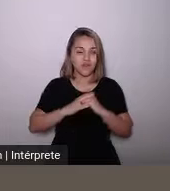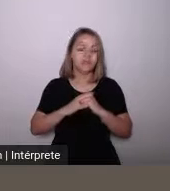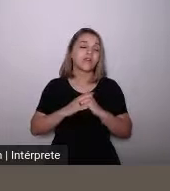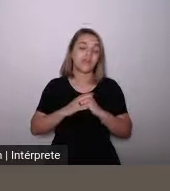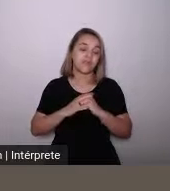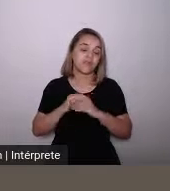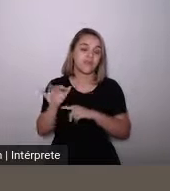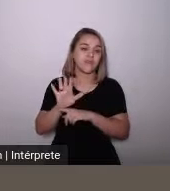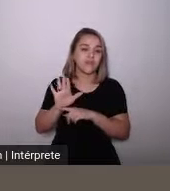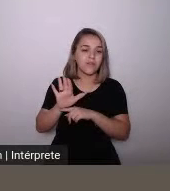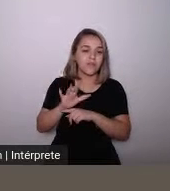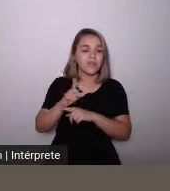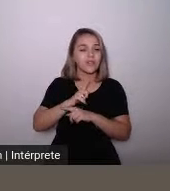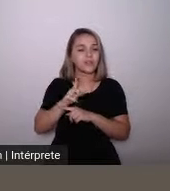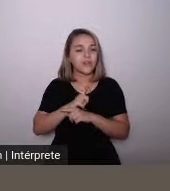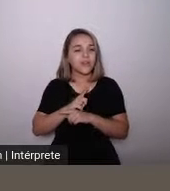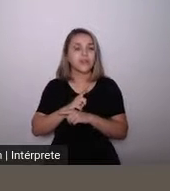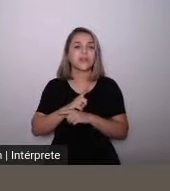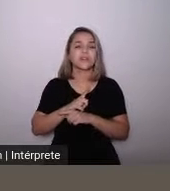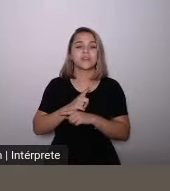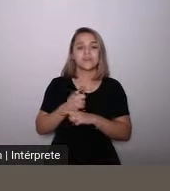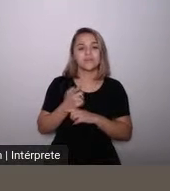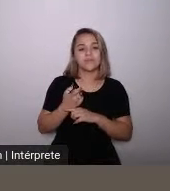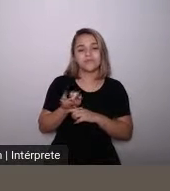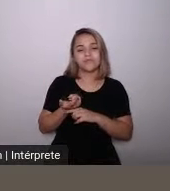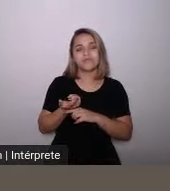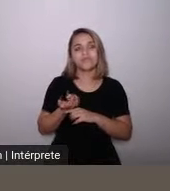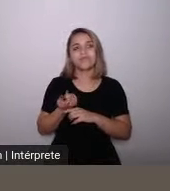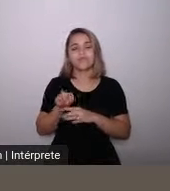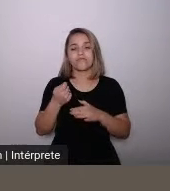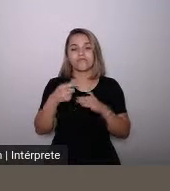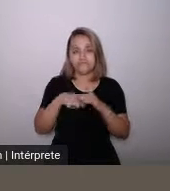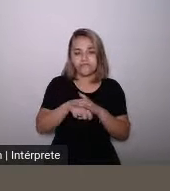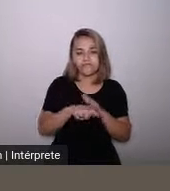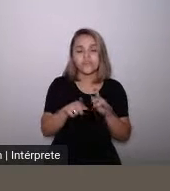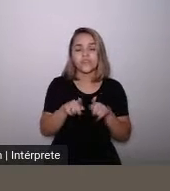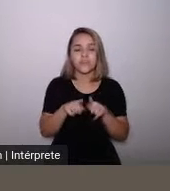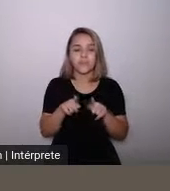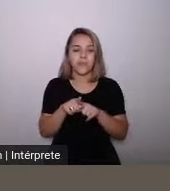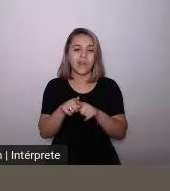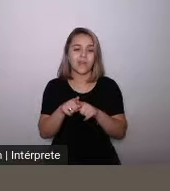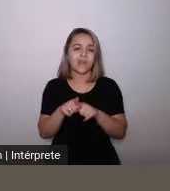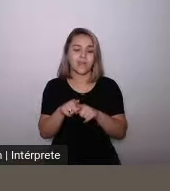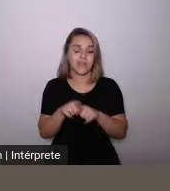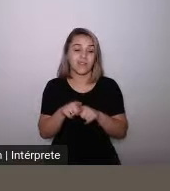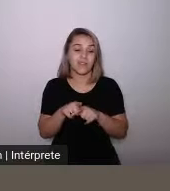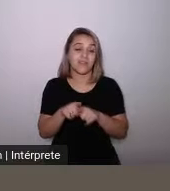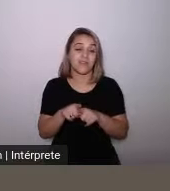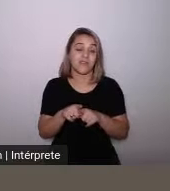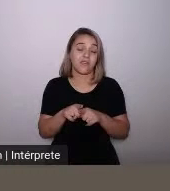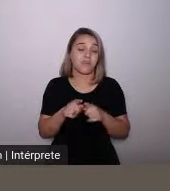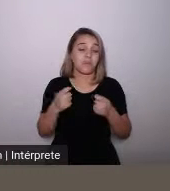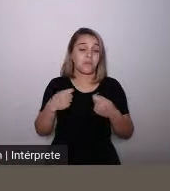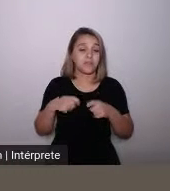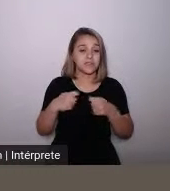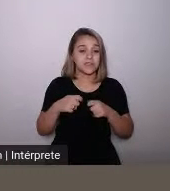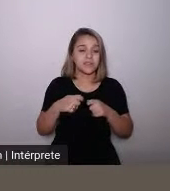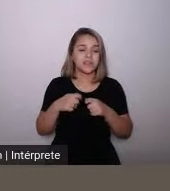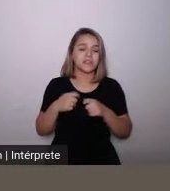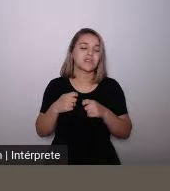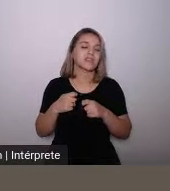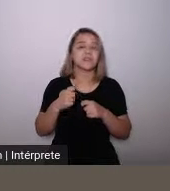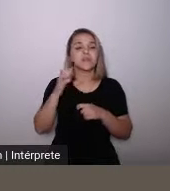em recursos, implica num saber técnico. Isso demanda, enfim, um tipo de